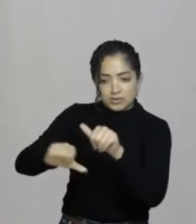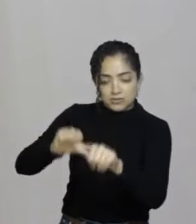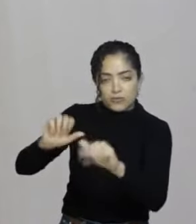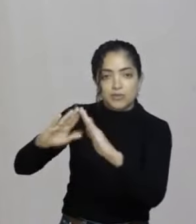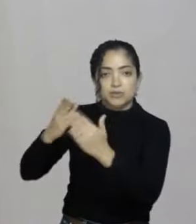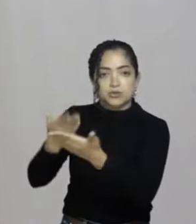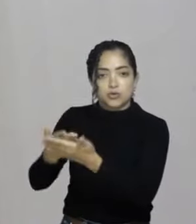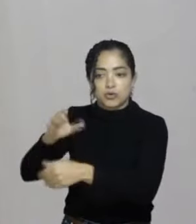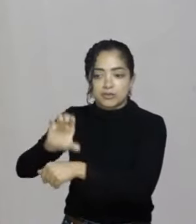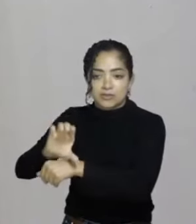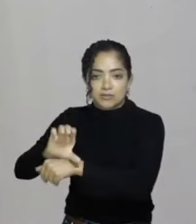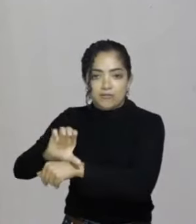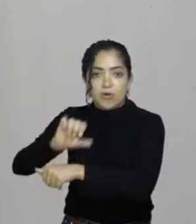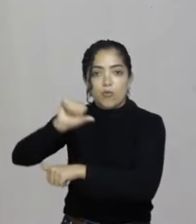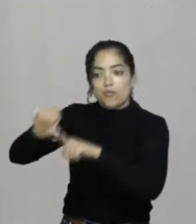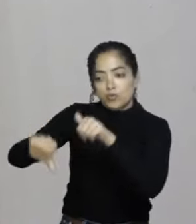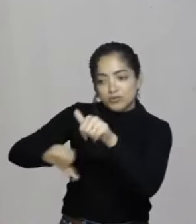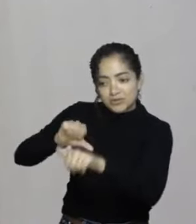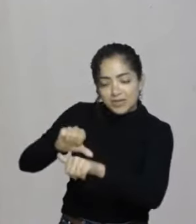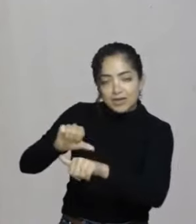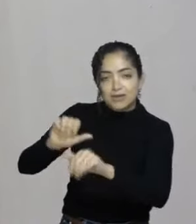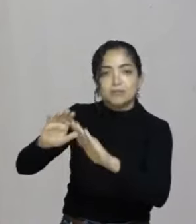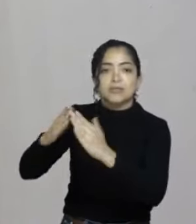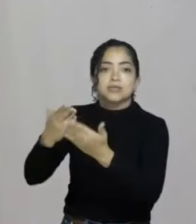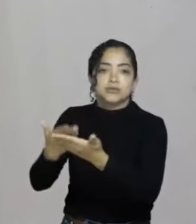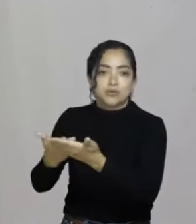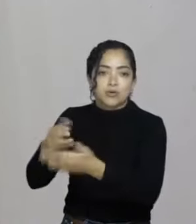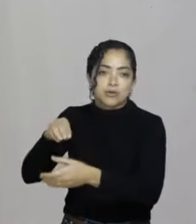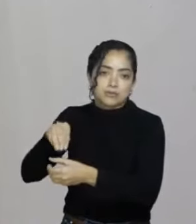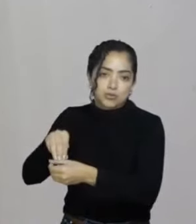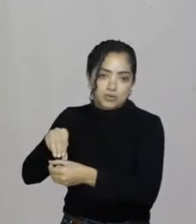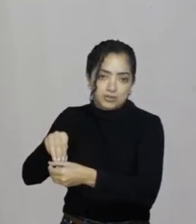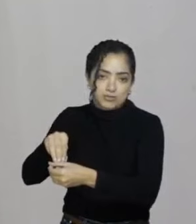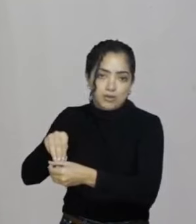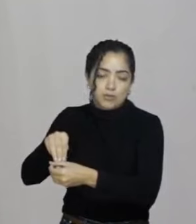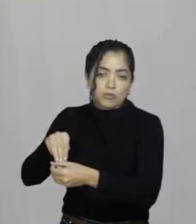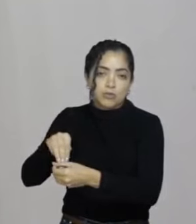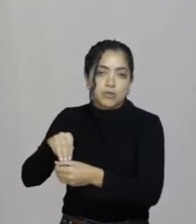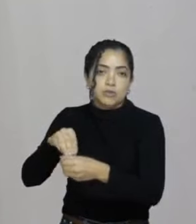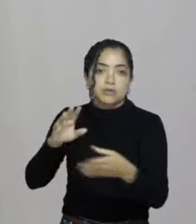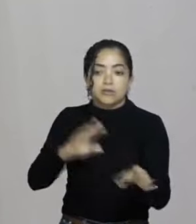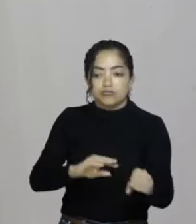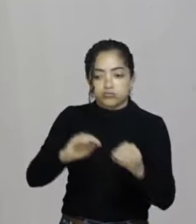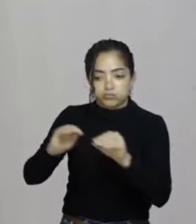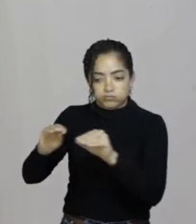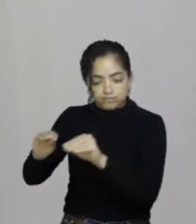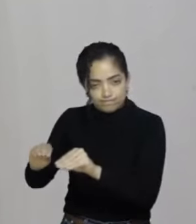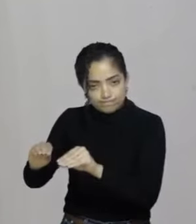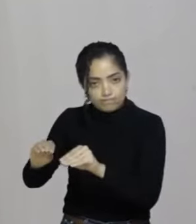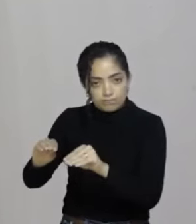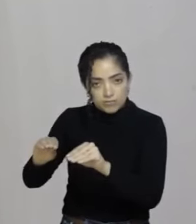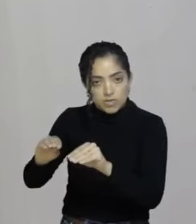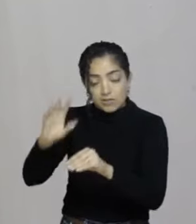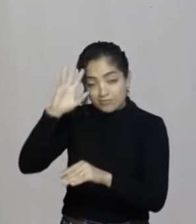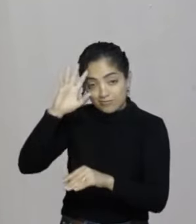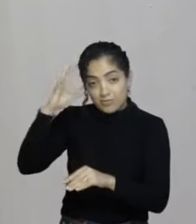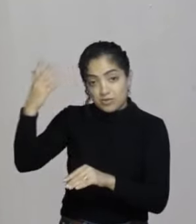em Escola Municipal ela vai fazer essa transferência desses espaços para poder resolver